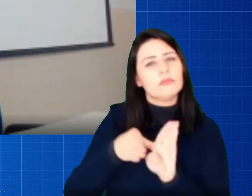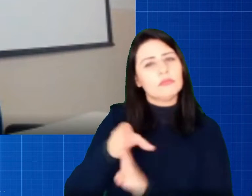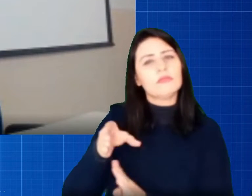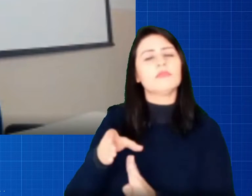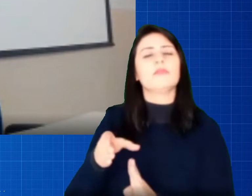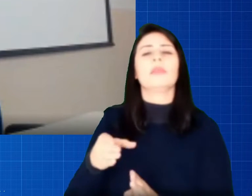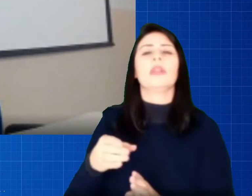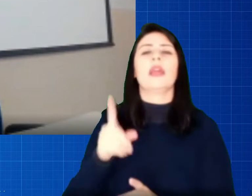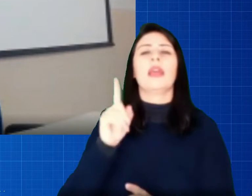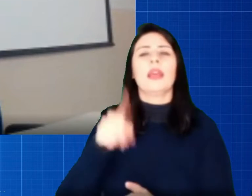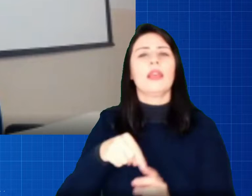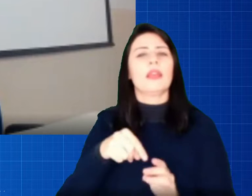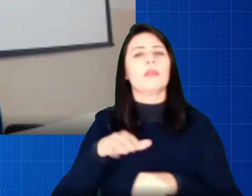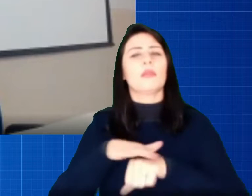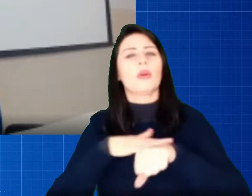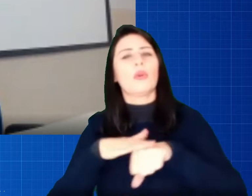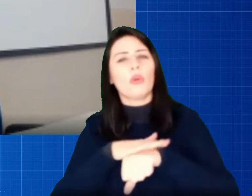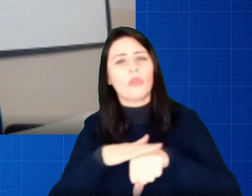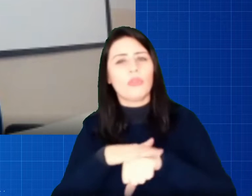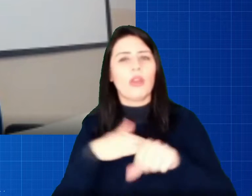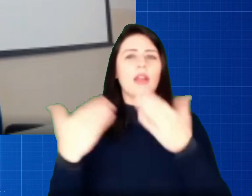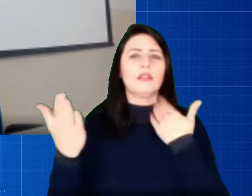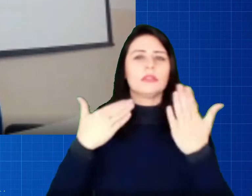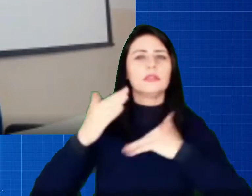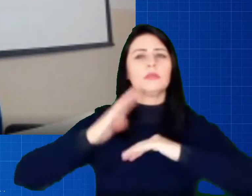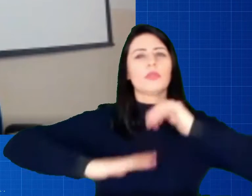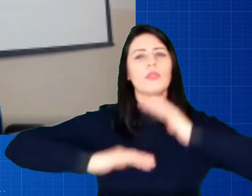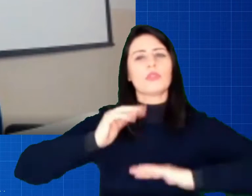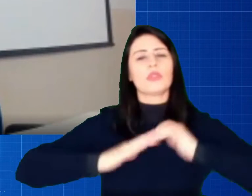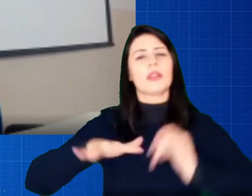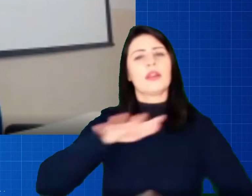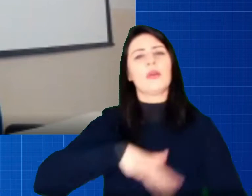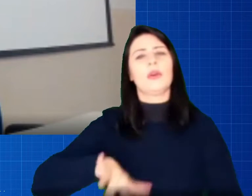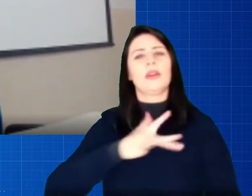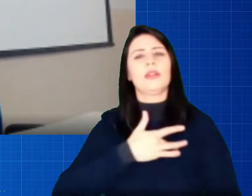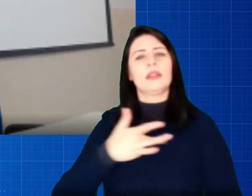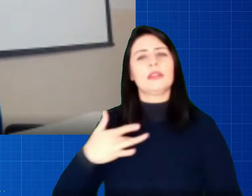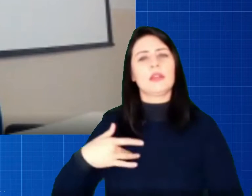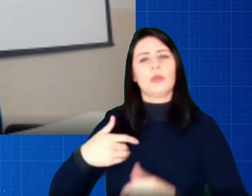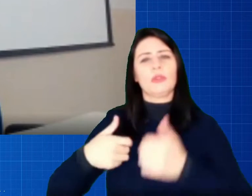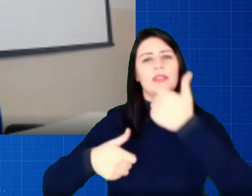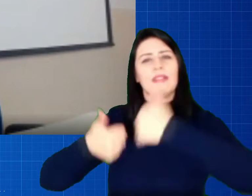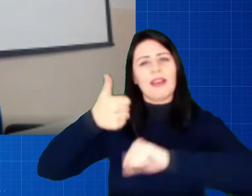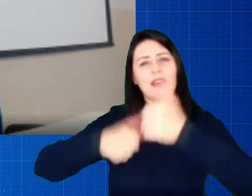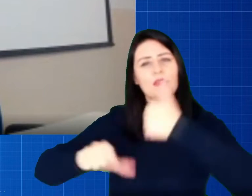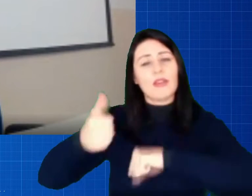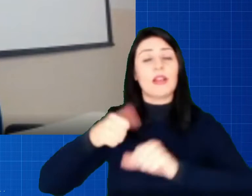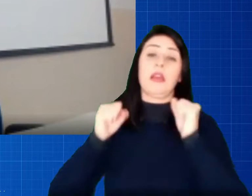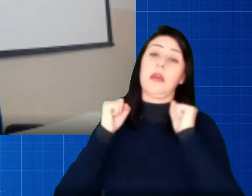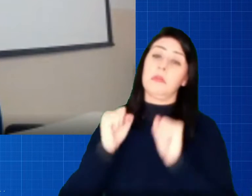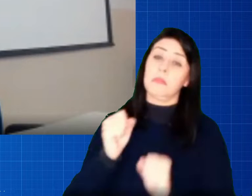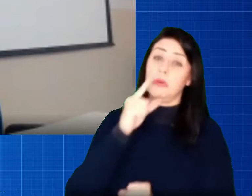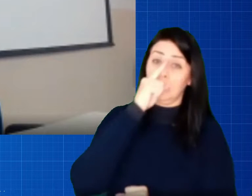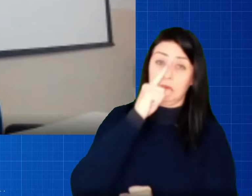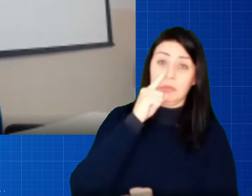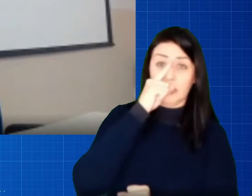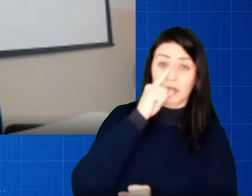que é esse aconselhamento? É uma conversa tete a tete com o profissional de saúde para avaliar situações de